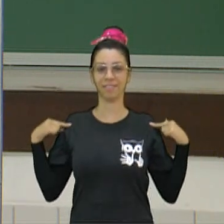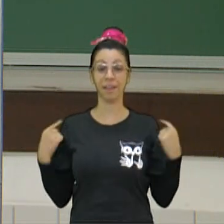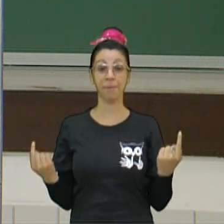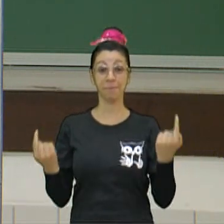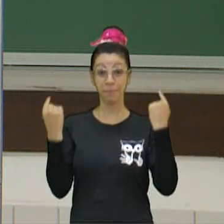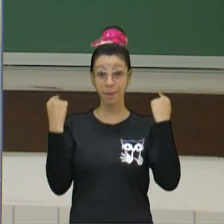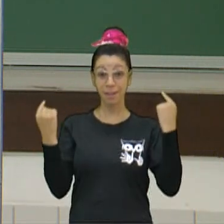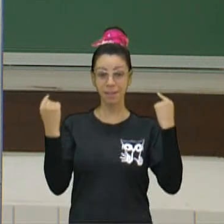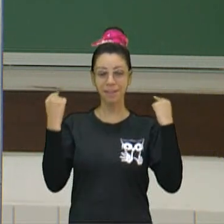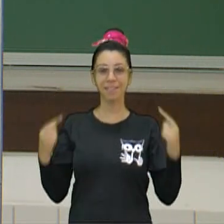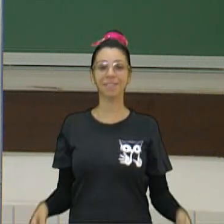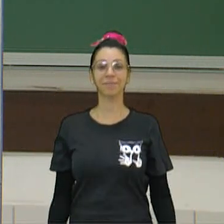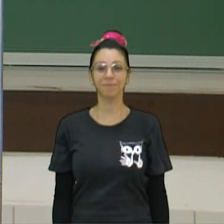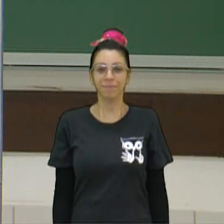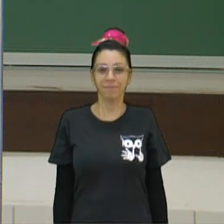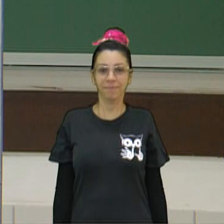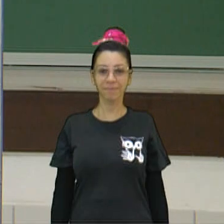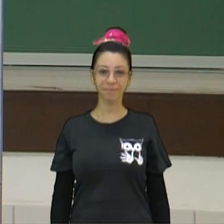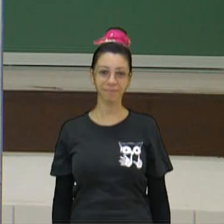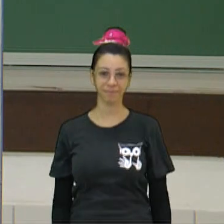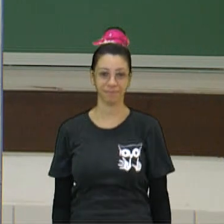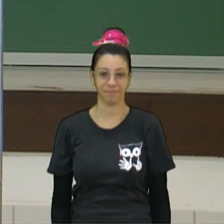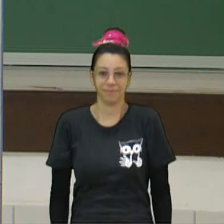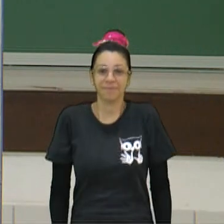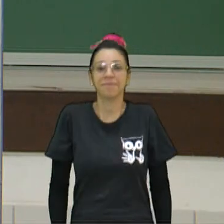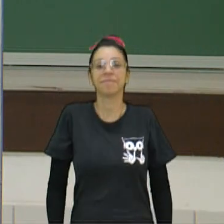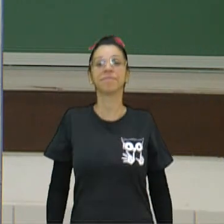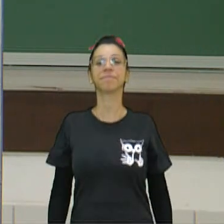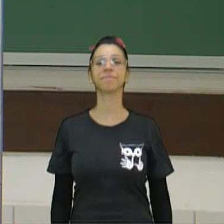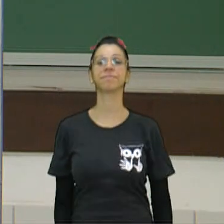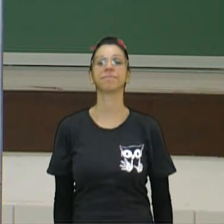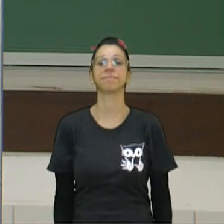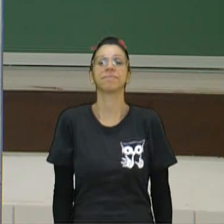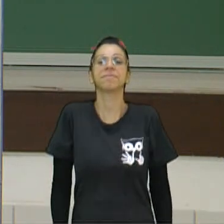ombros lá atrás,